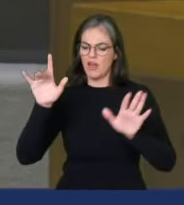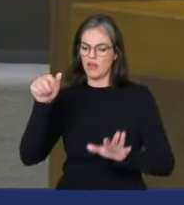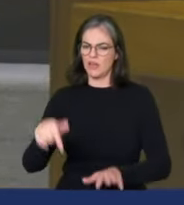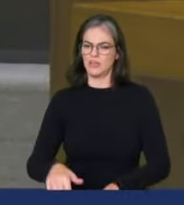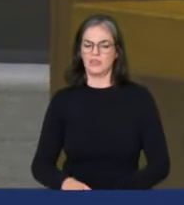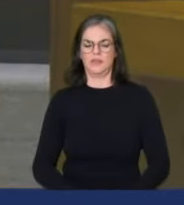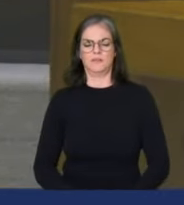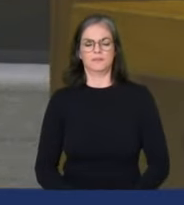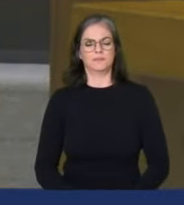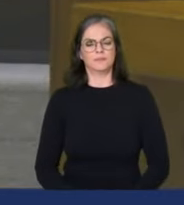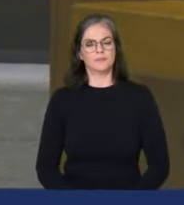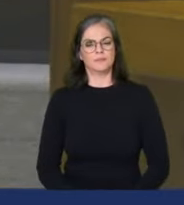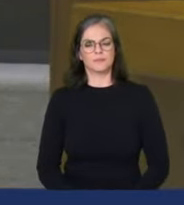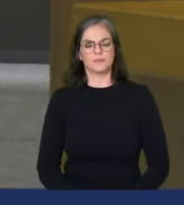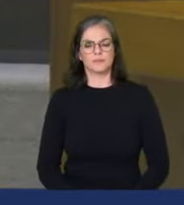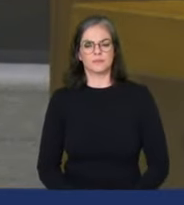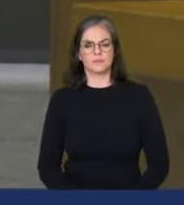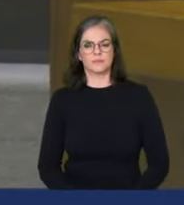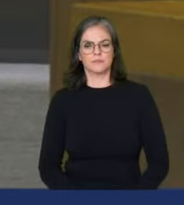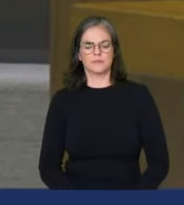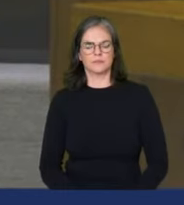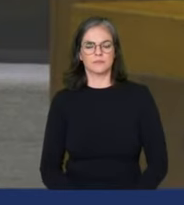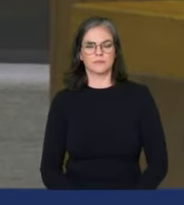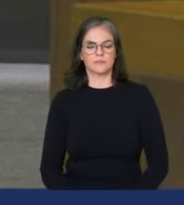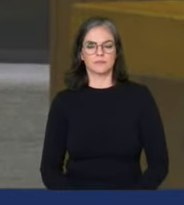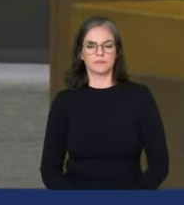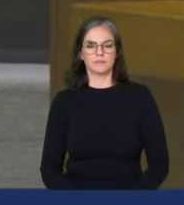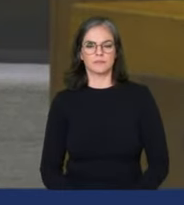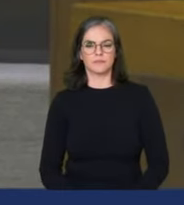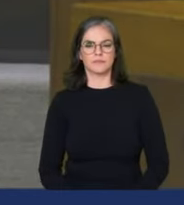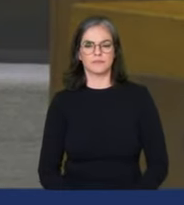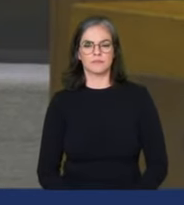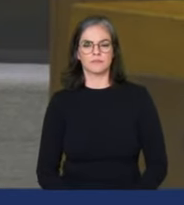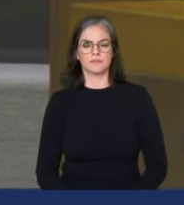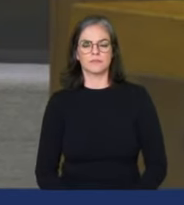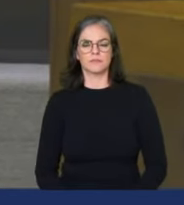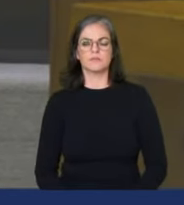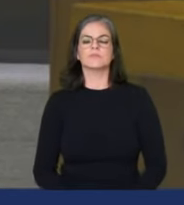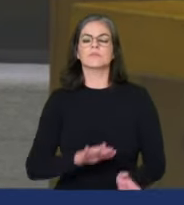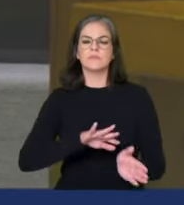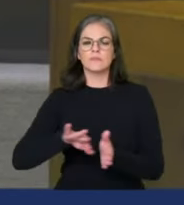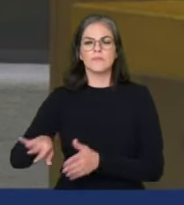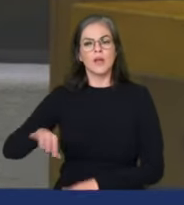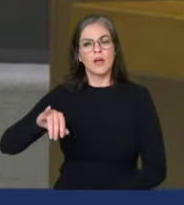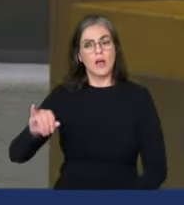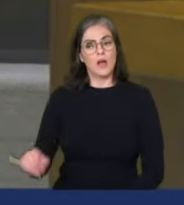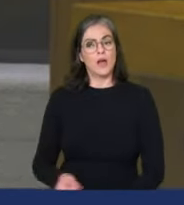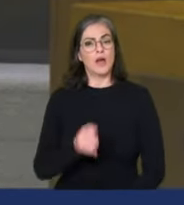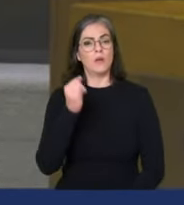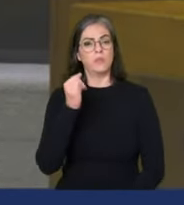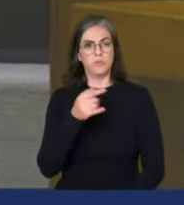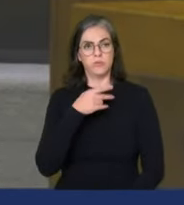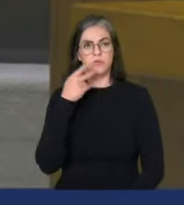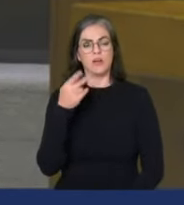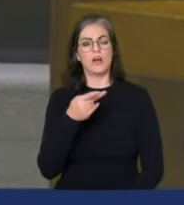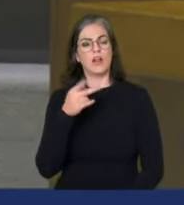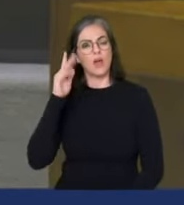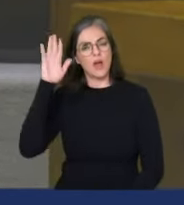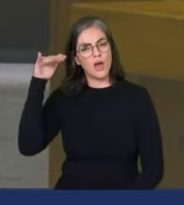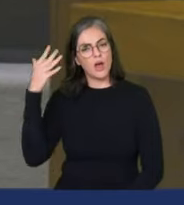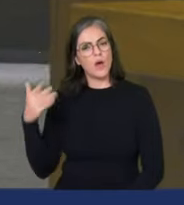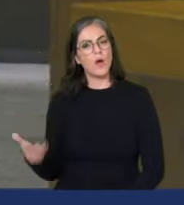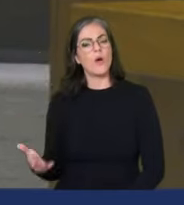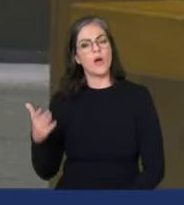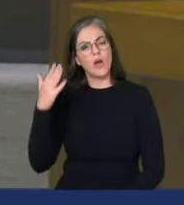concluir, presidente, eu quero aqui por justiça fazer uma menção honrosa, aproveitar o espaço aqui para deixar